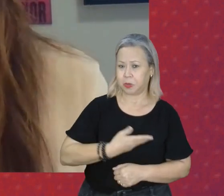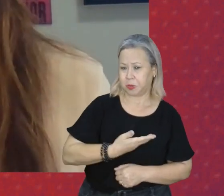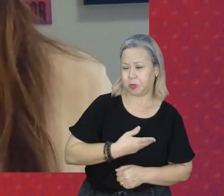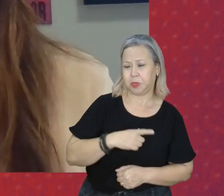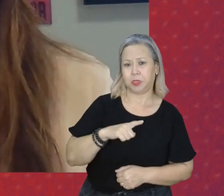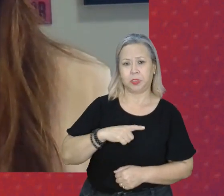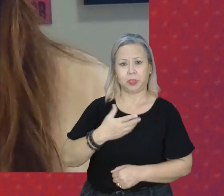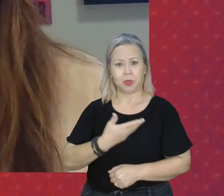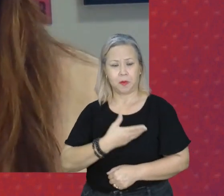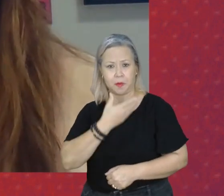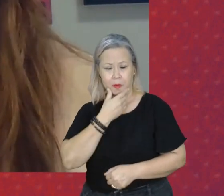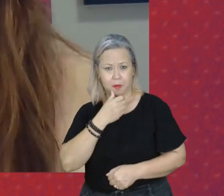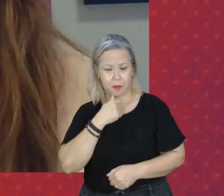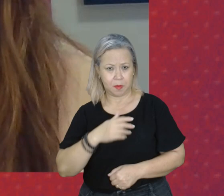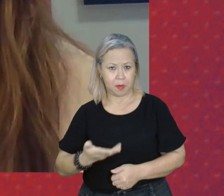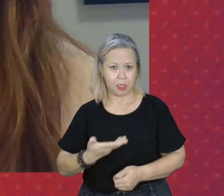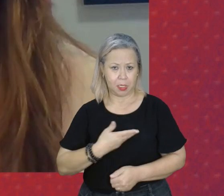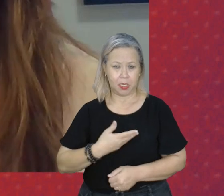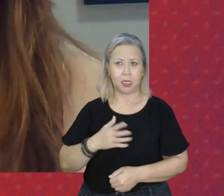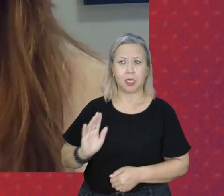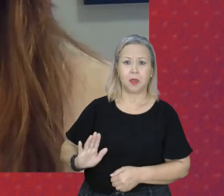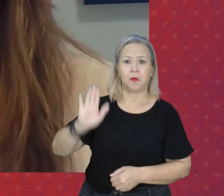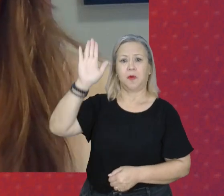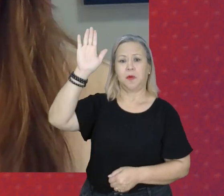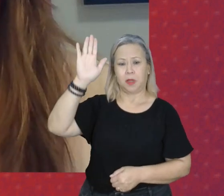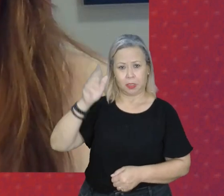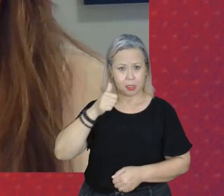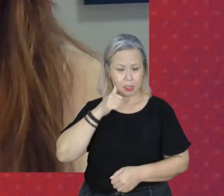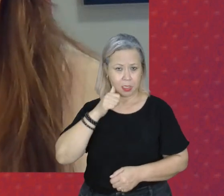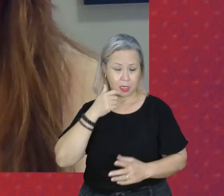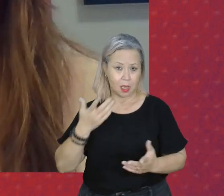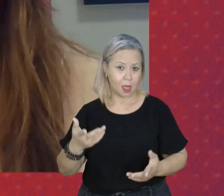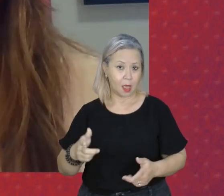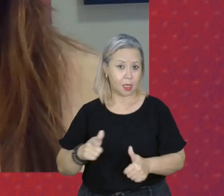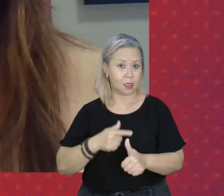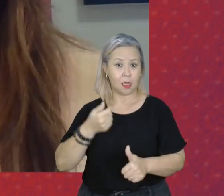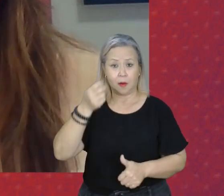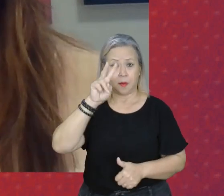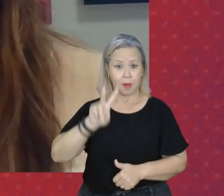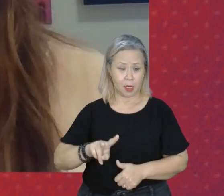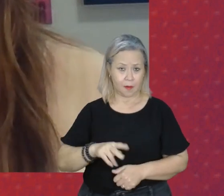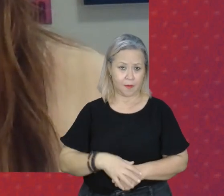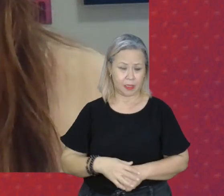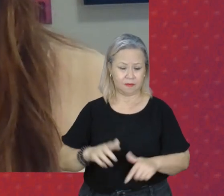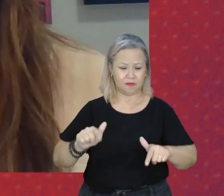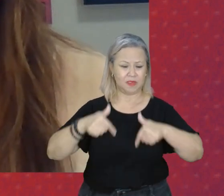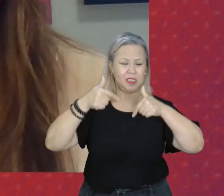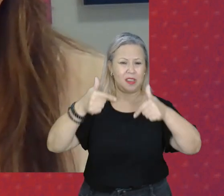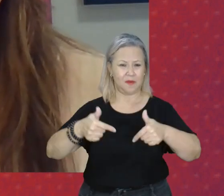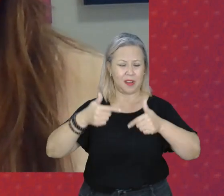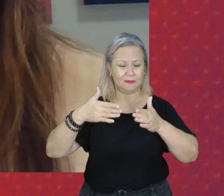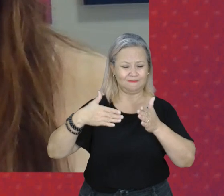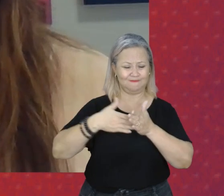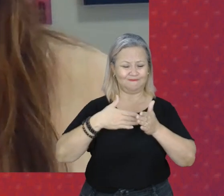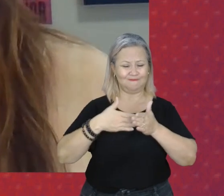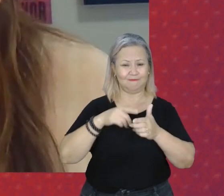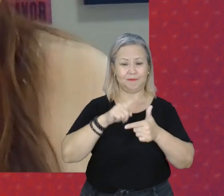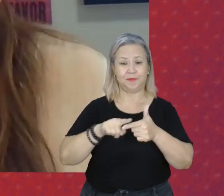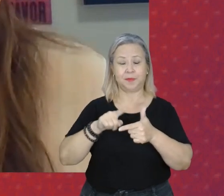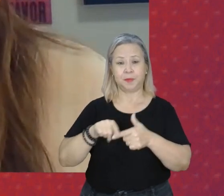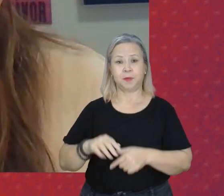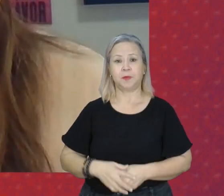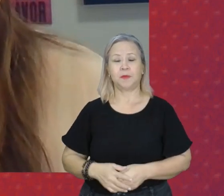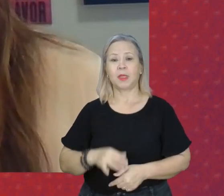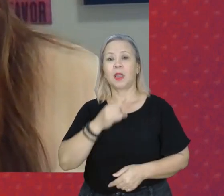companheiras que foram candidatas, especialmente as candidatas de primeira viagem, que enfrentaram grandes obstáculos, como, por exemplo, o partido dá